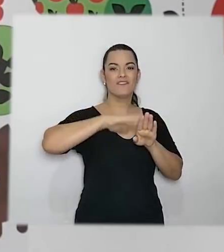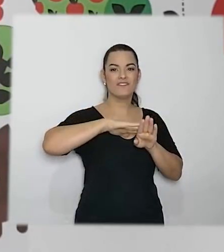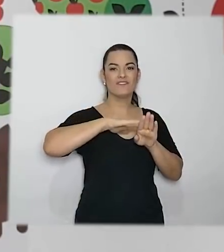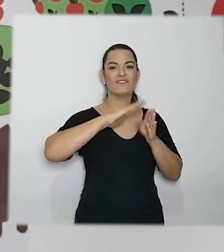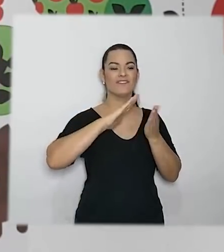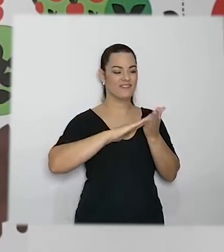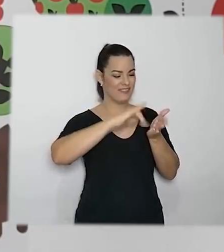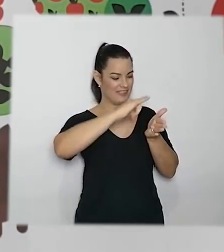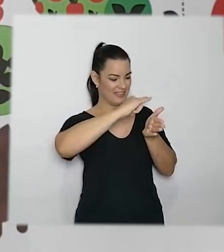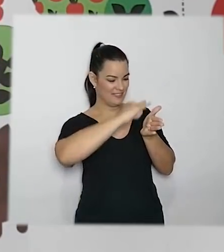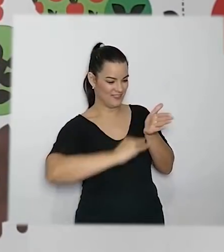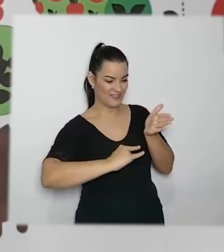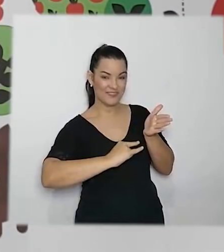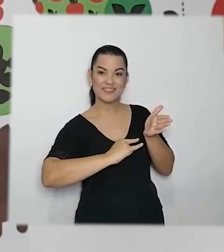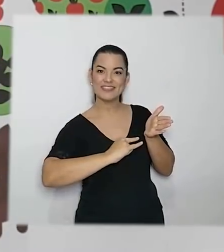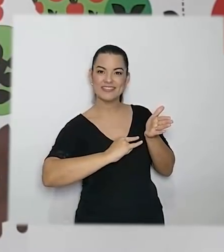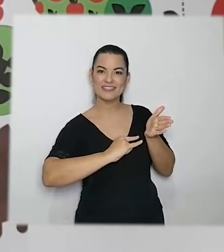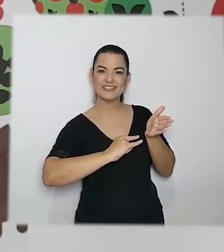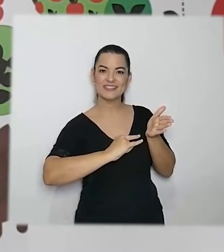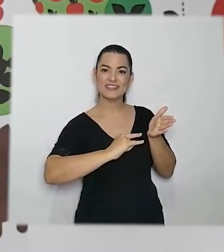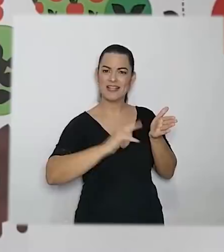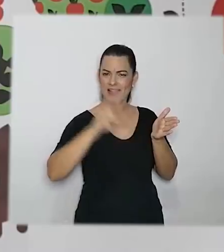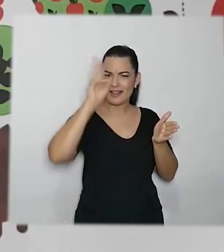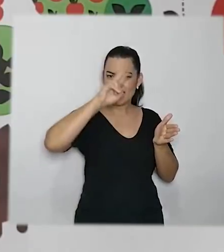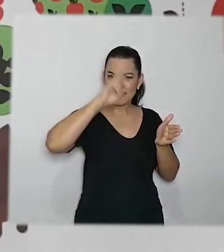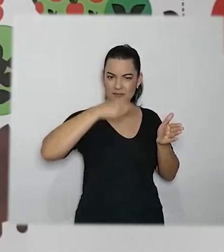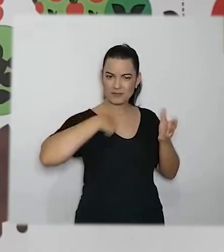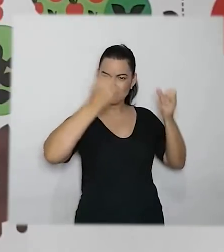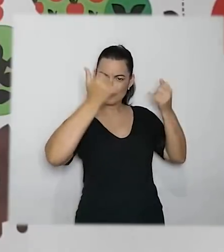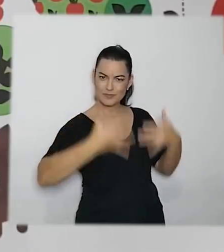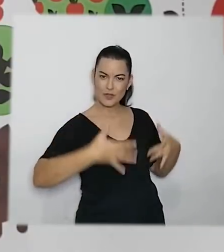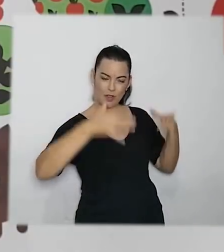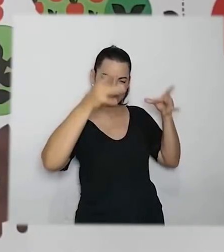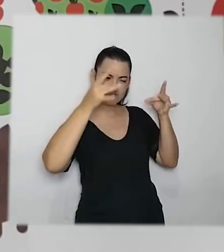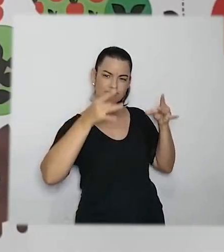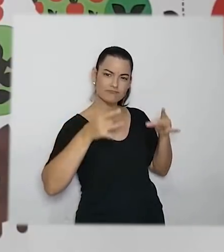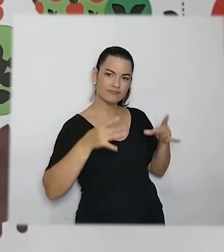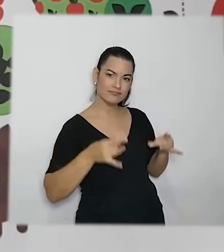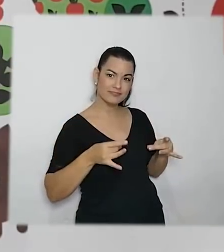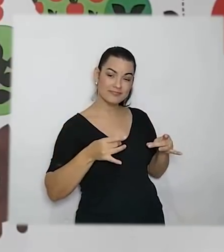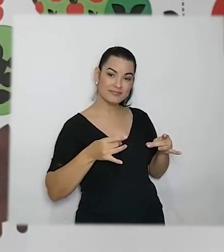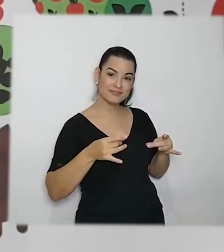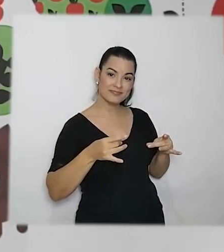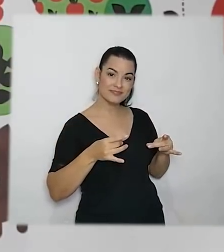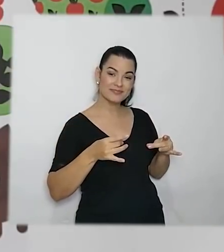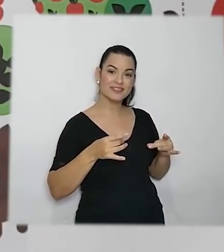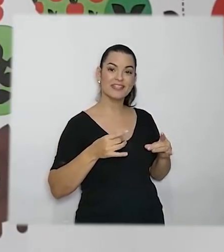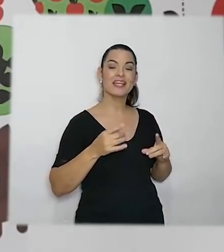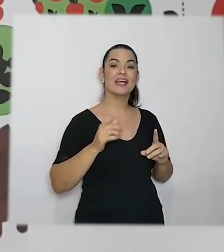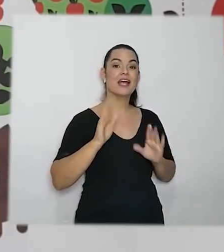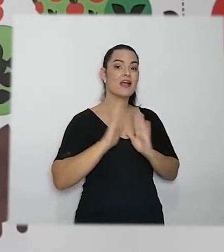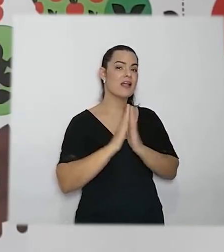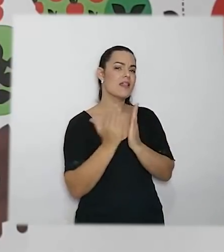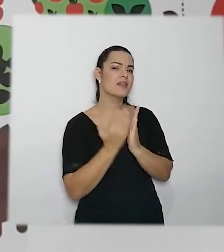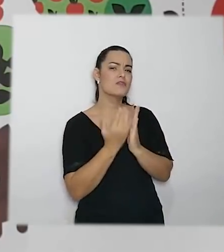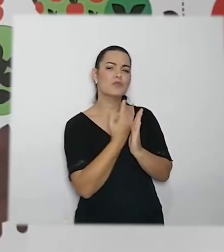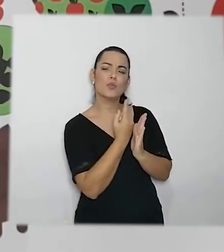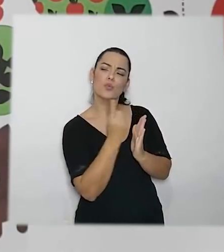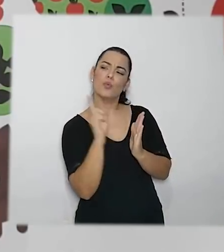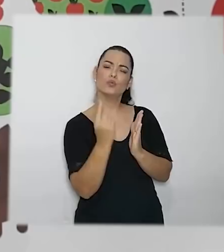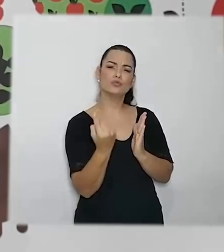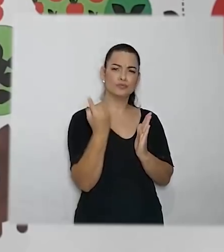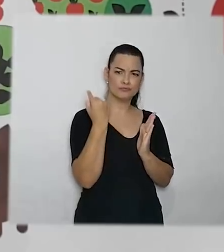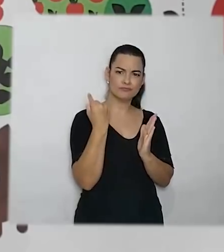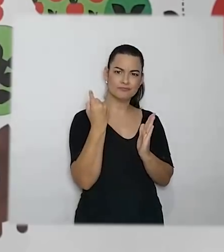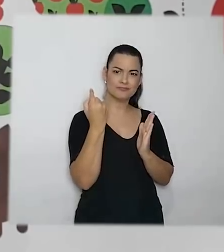catalográfica. Lembra que eu expliquei sobre essa ficha para vocês no finalzinho do último livro? É